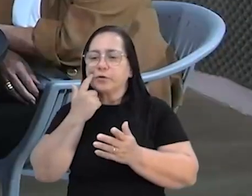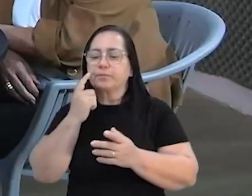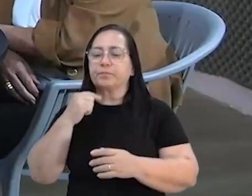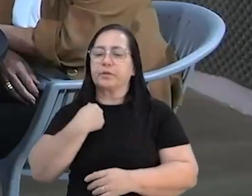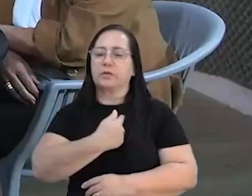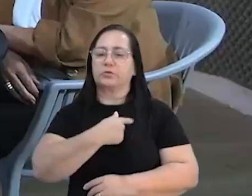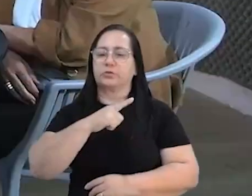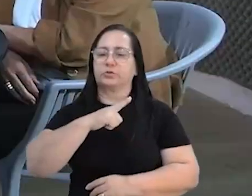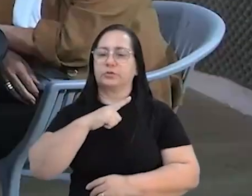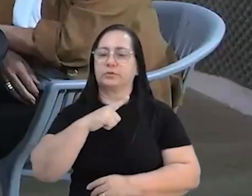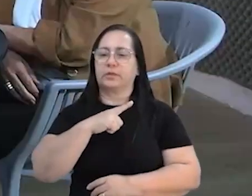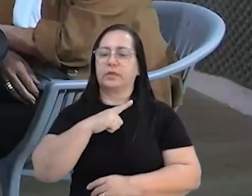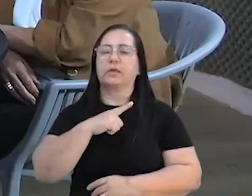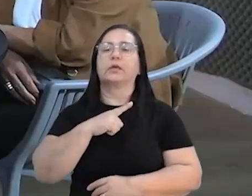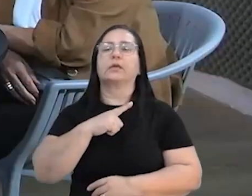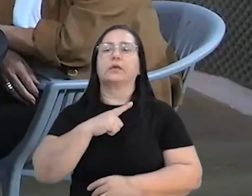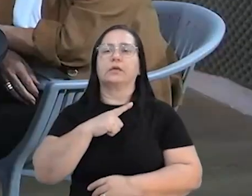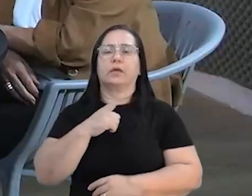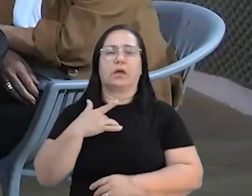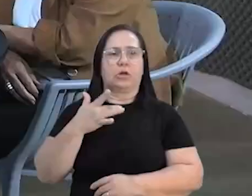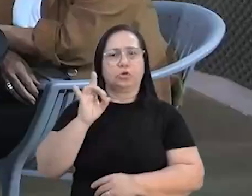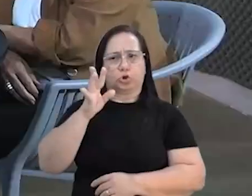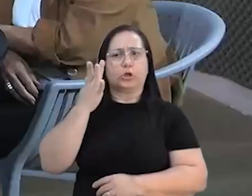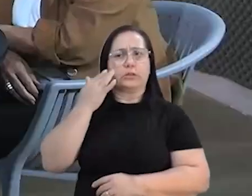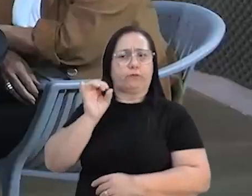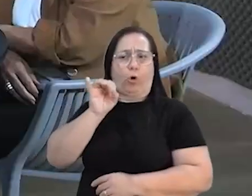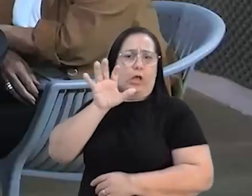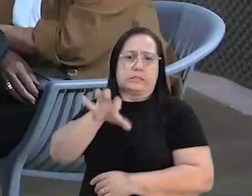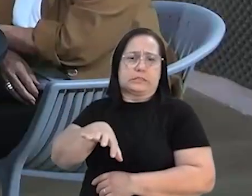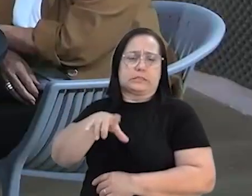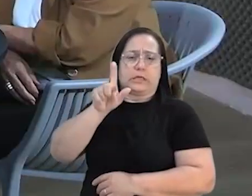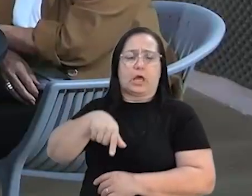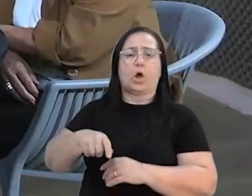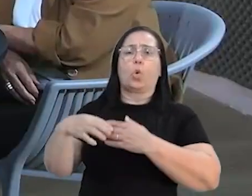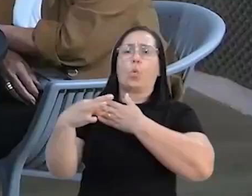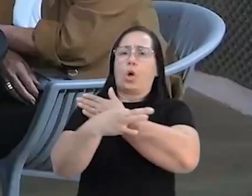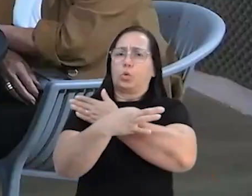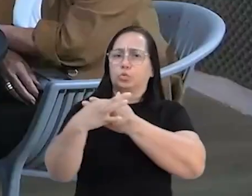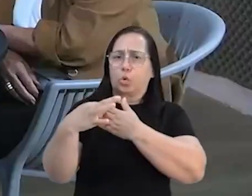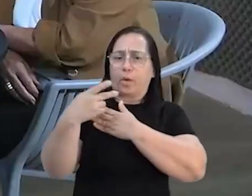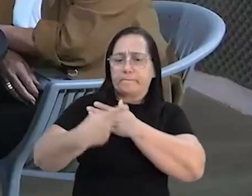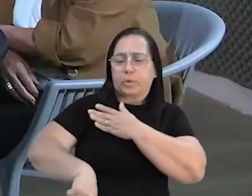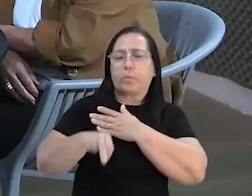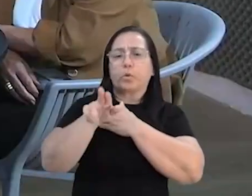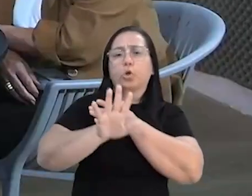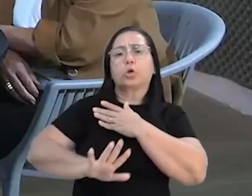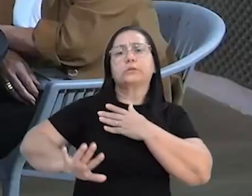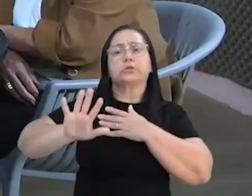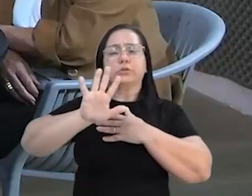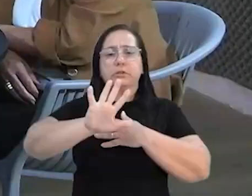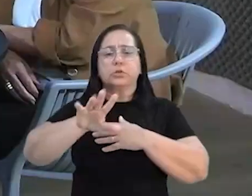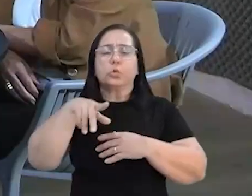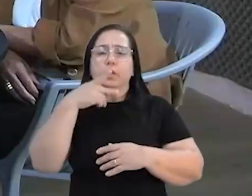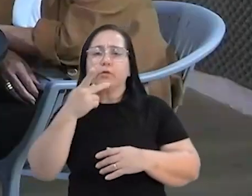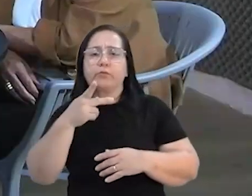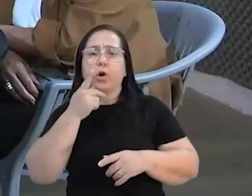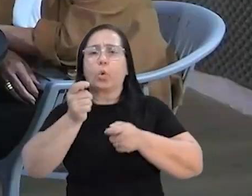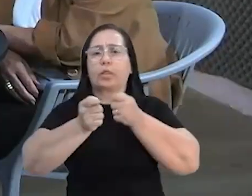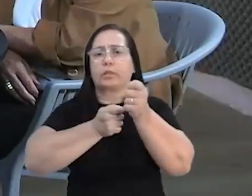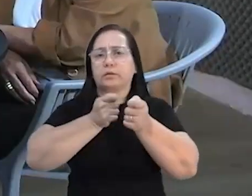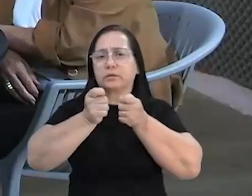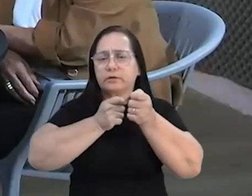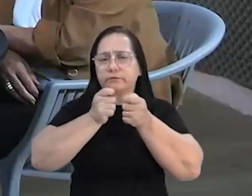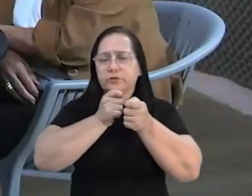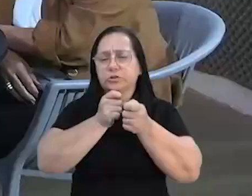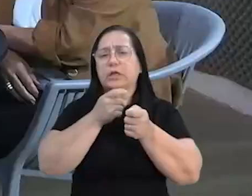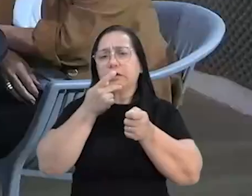gente tem, né, que Só Sei Que Foi Assim, que é um autor nordestino também, e aí, nessa entrevista, né,